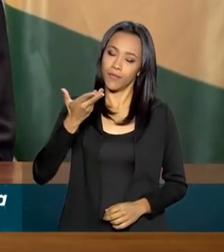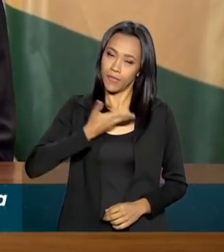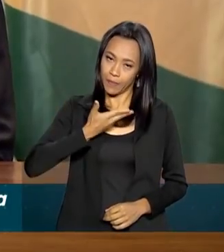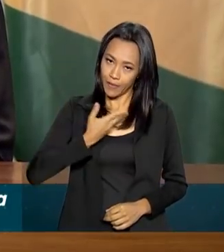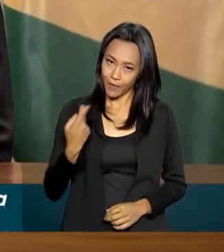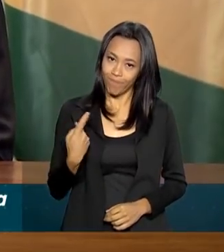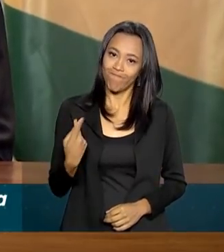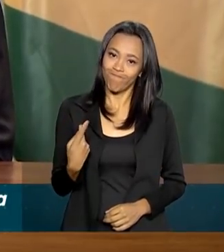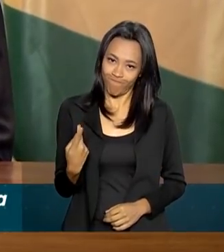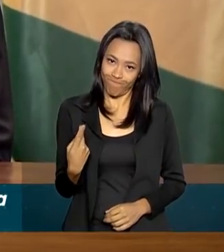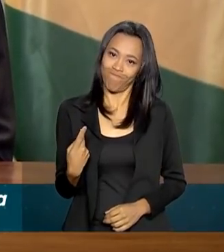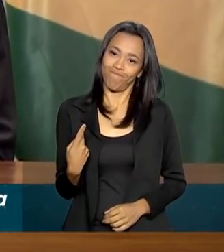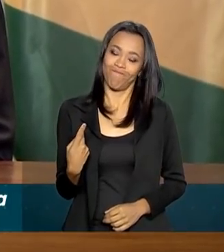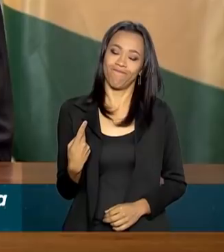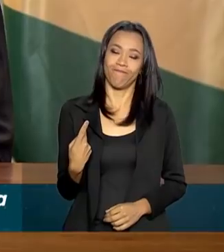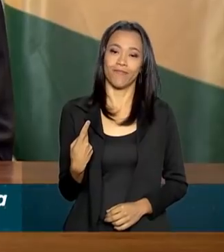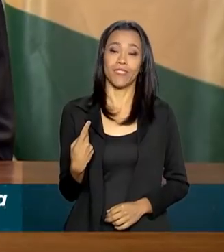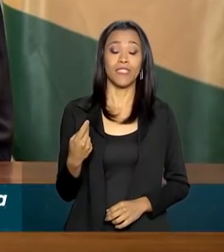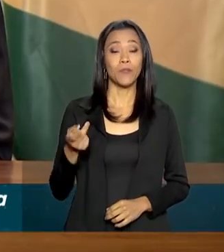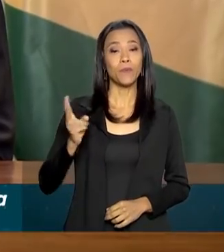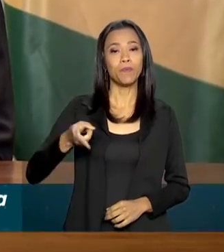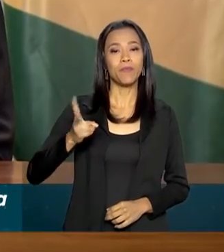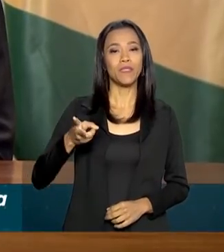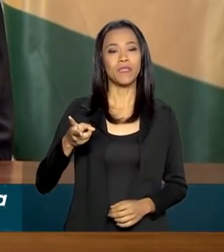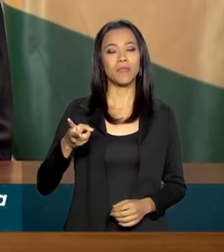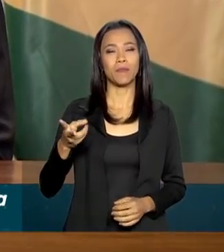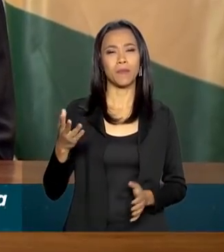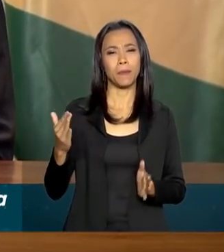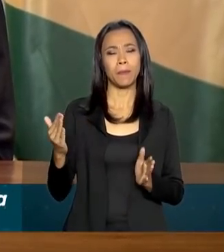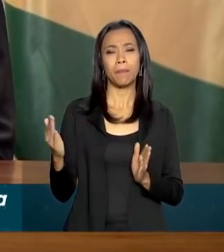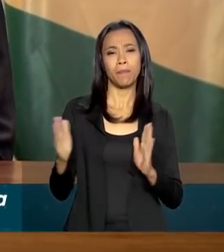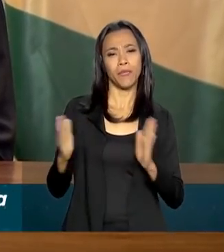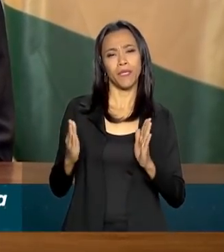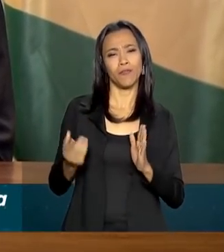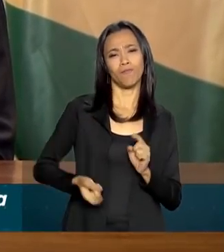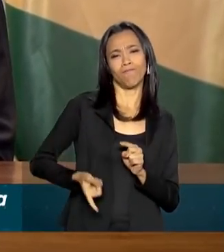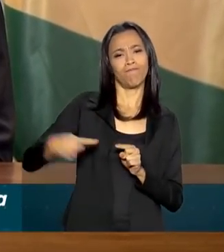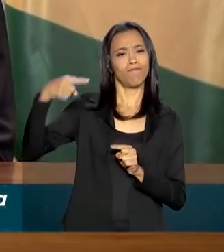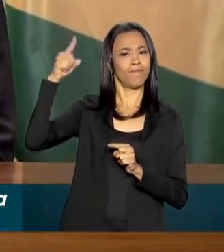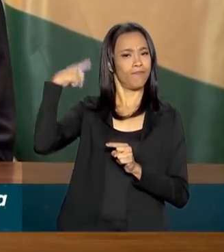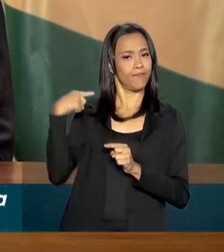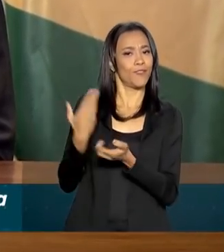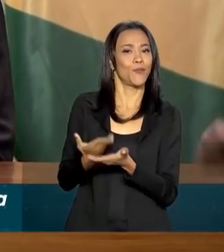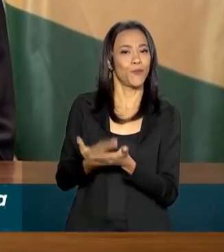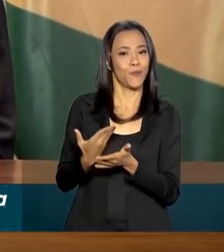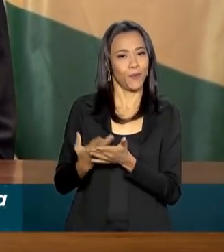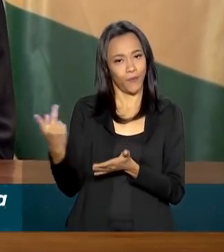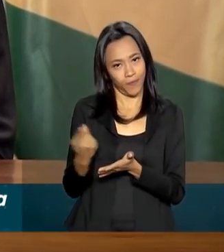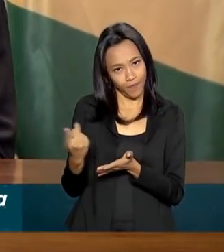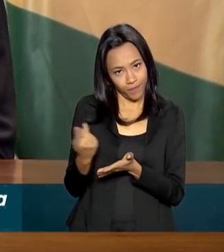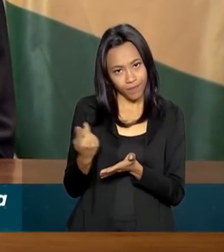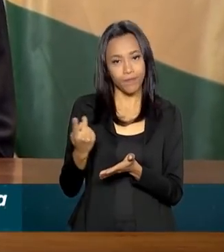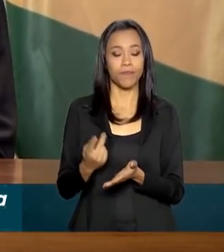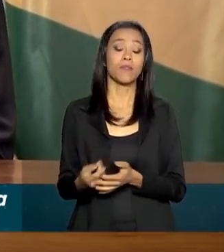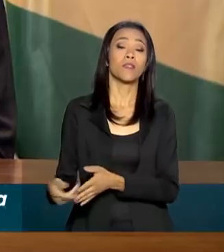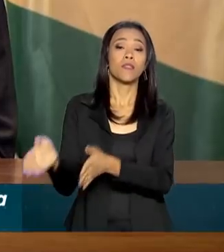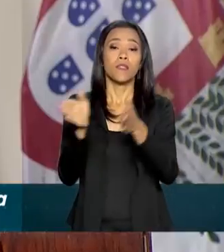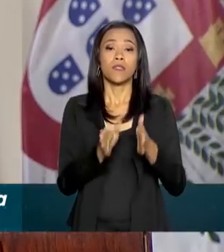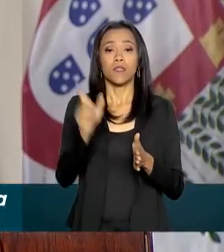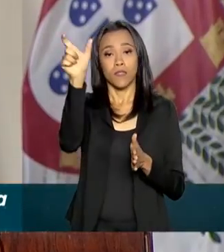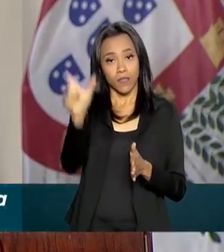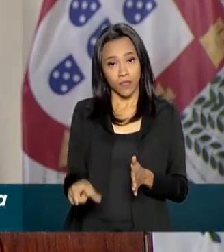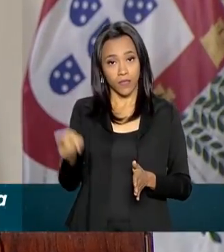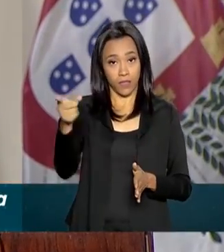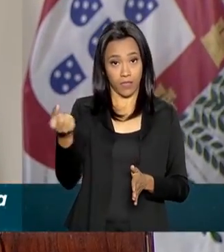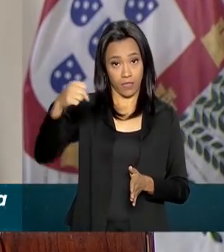e contemporâneo da academia militar das agulhas negras o embaixador nessa